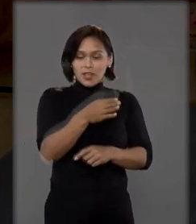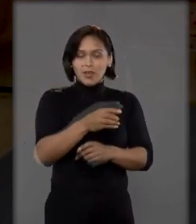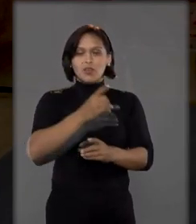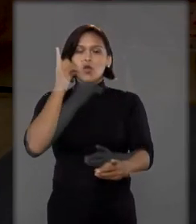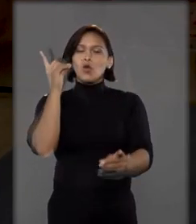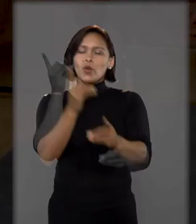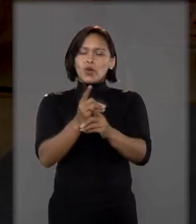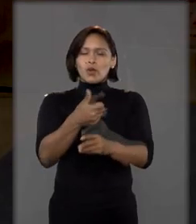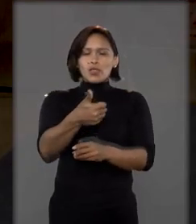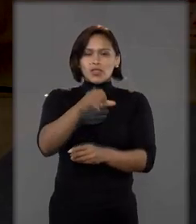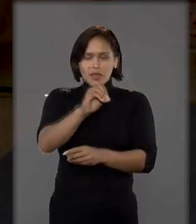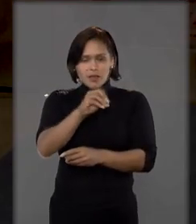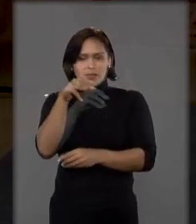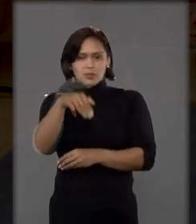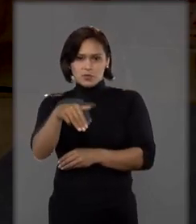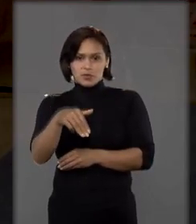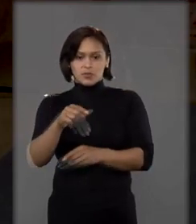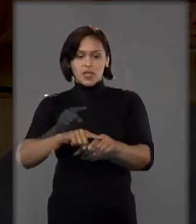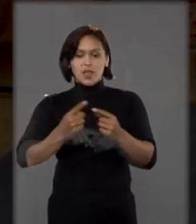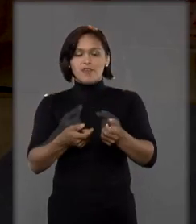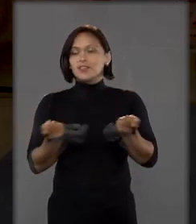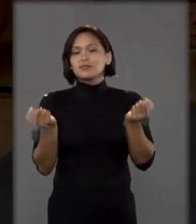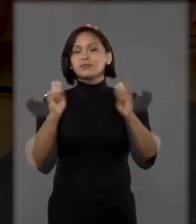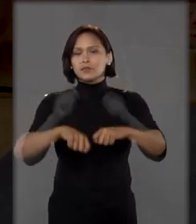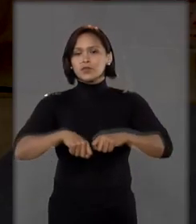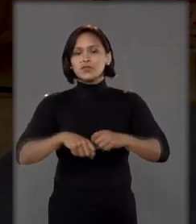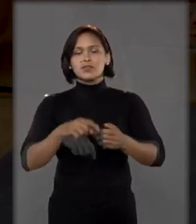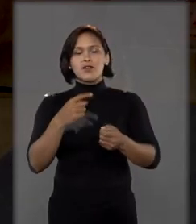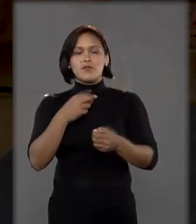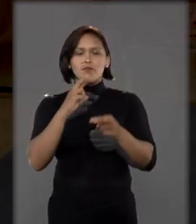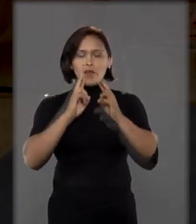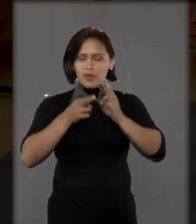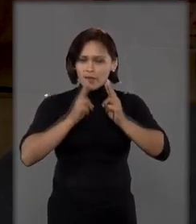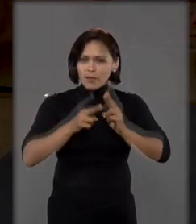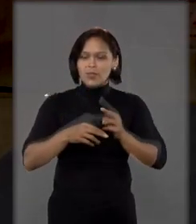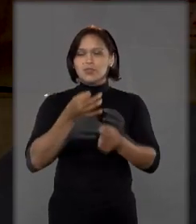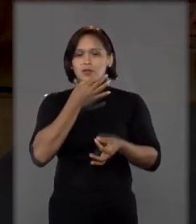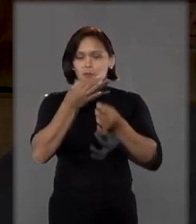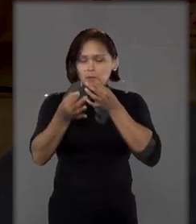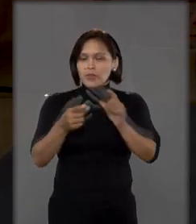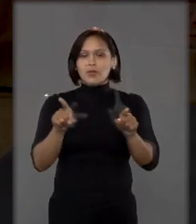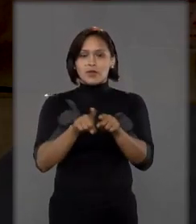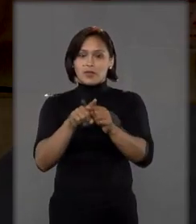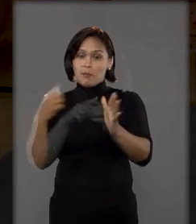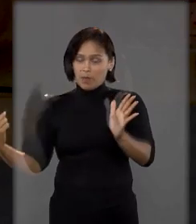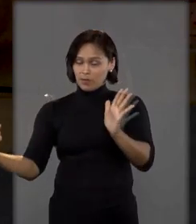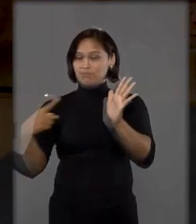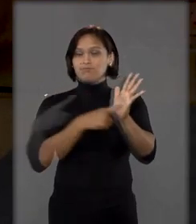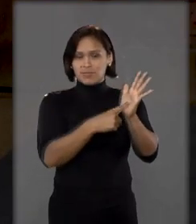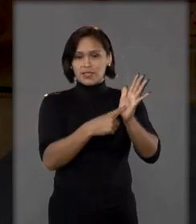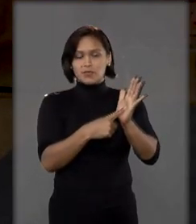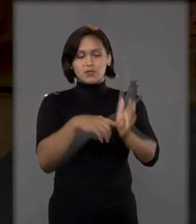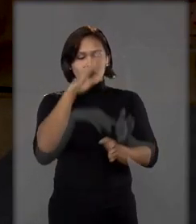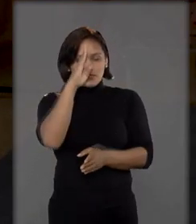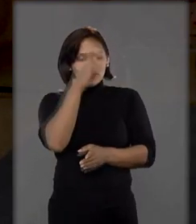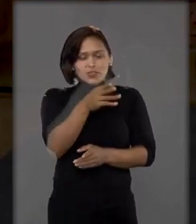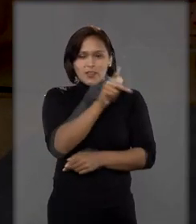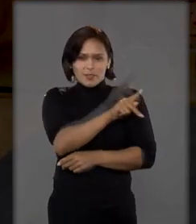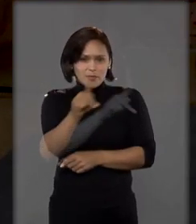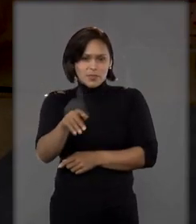devem durar cerca de 10 minutos, quando vai ser possível fazer reclamações, sugestões e até mesmo denúncias diretamente